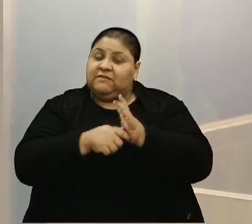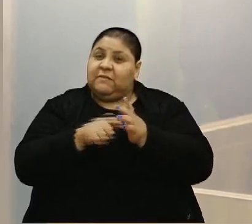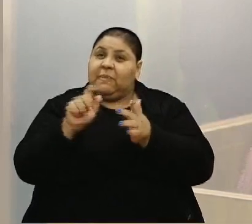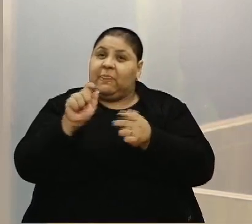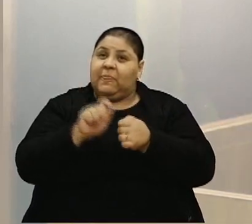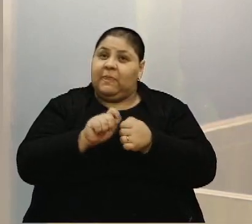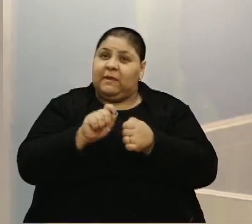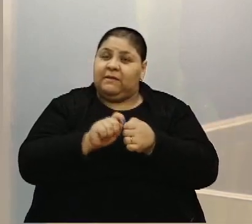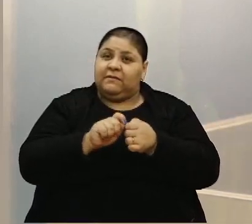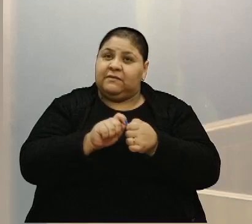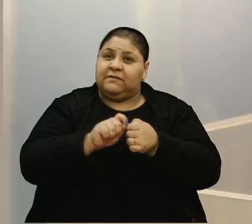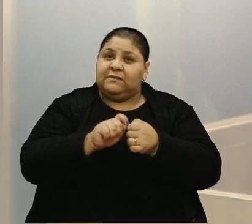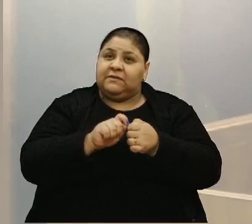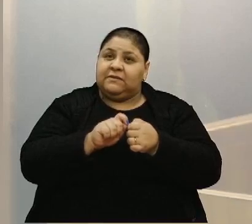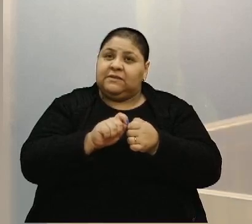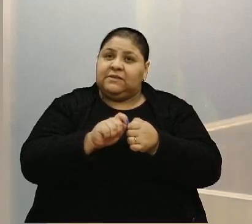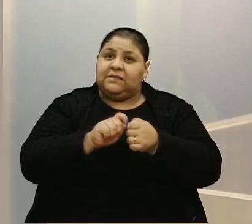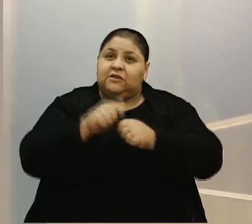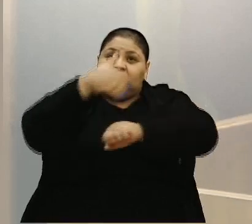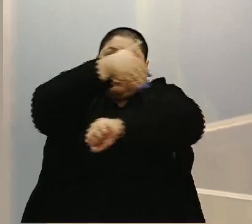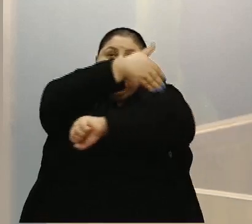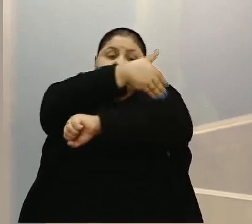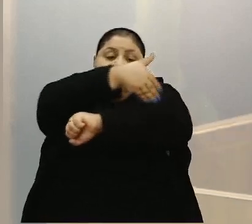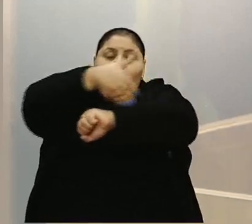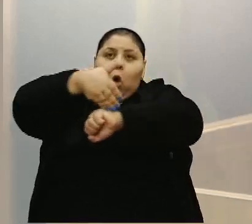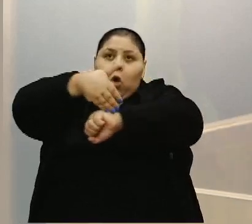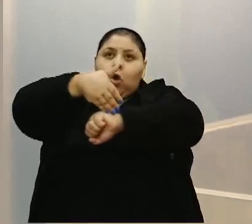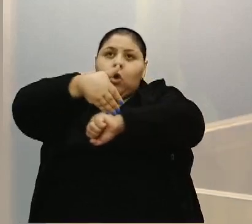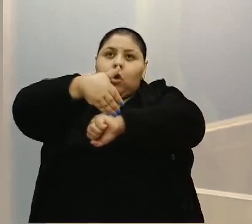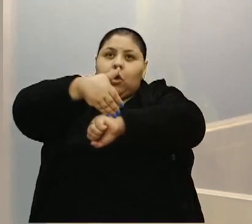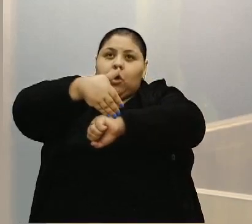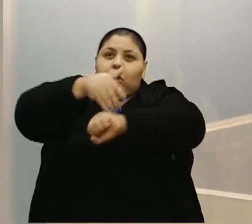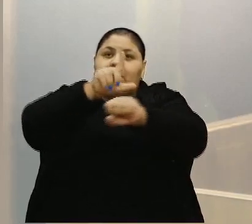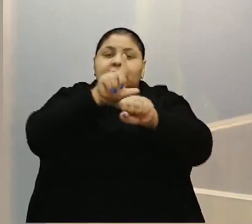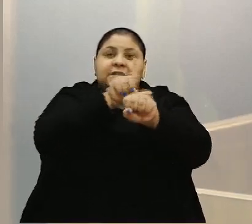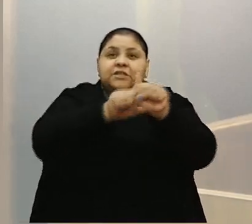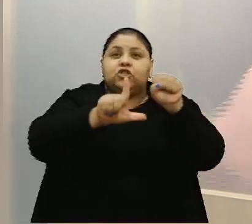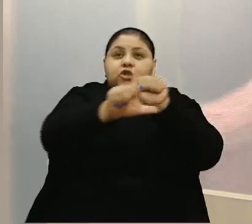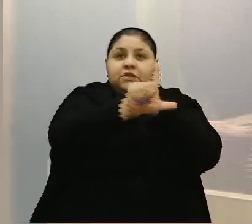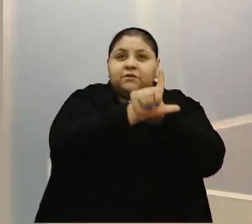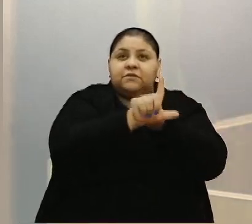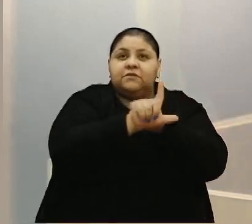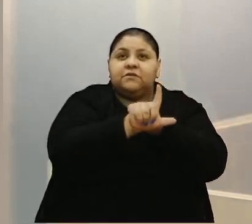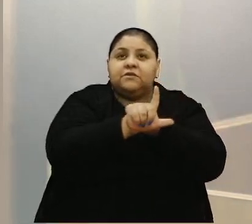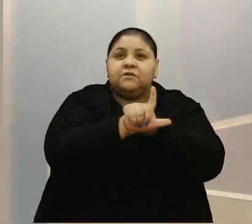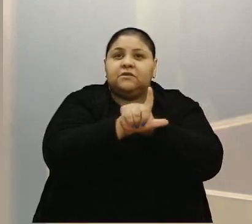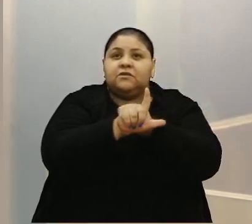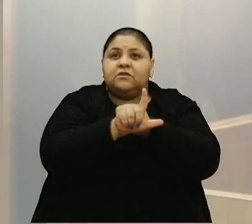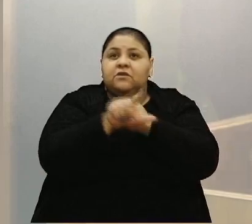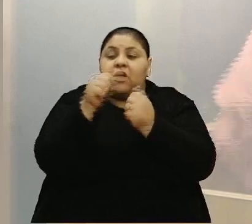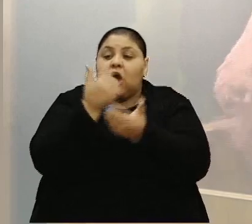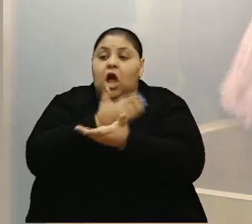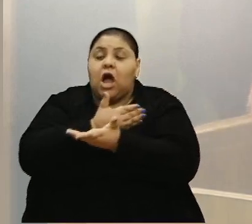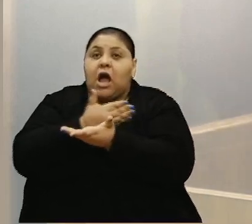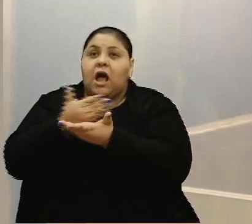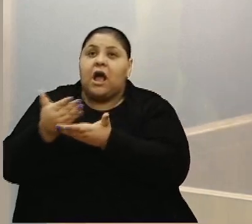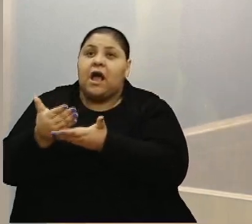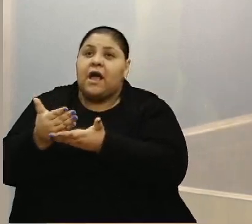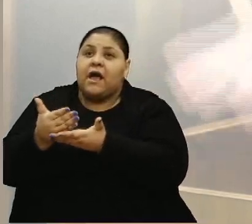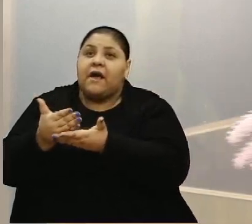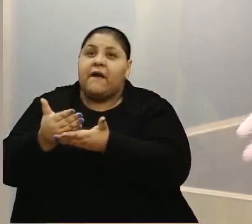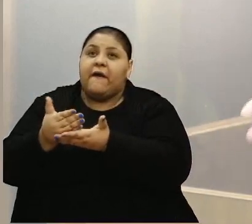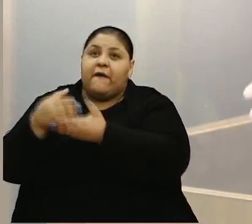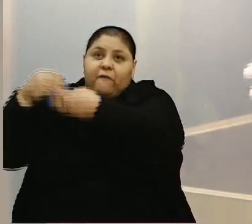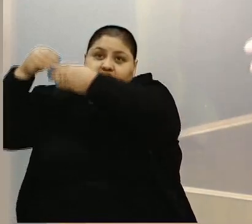realizado a pavimentação deste loteamento, foi quando começou a descer